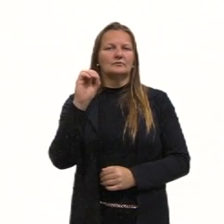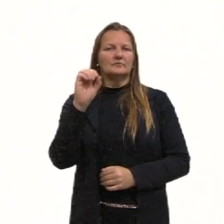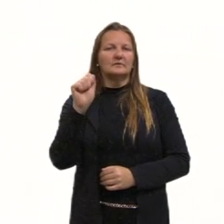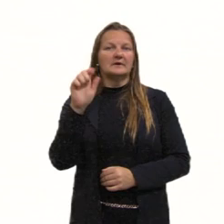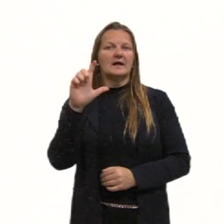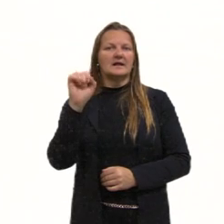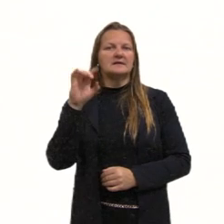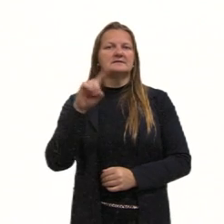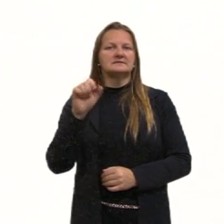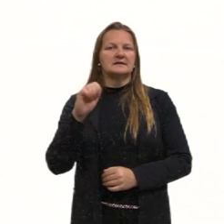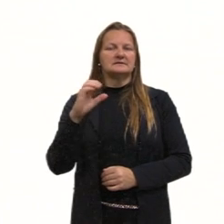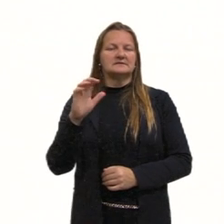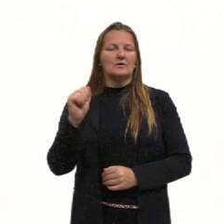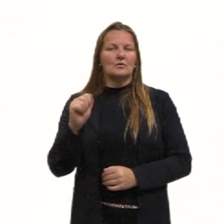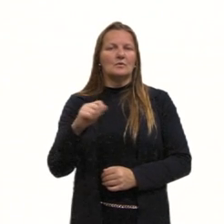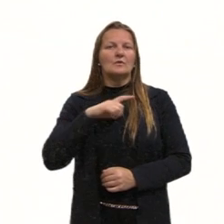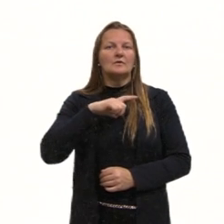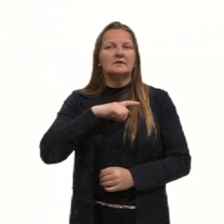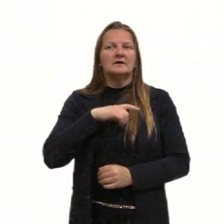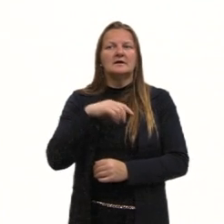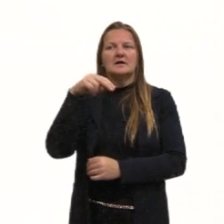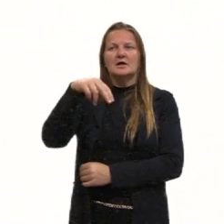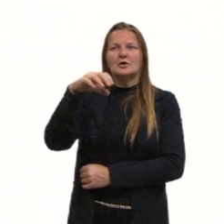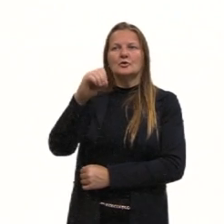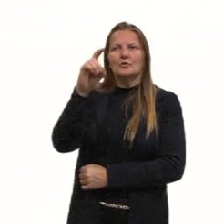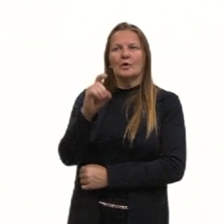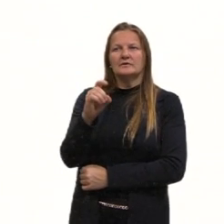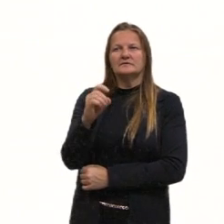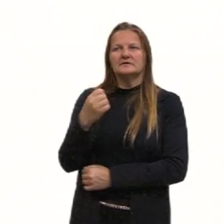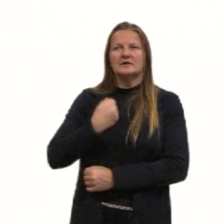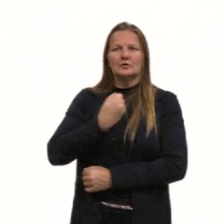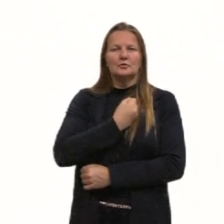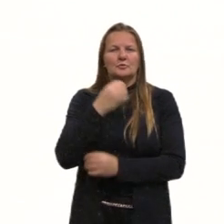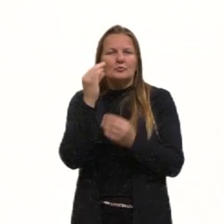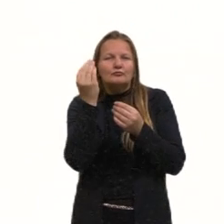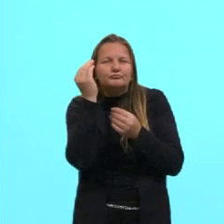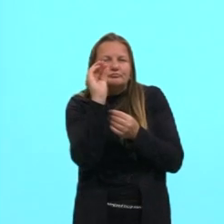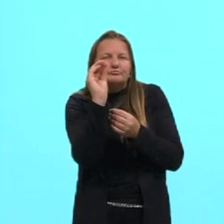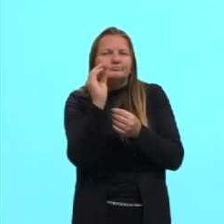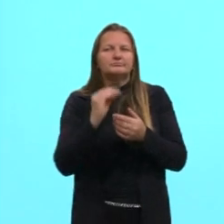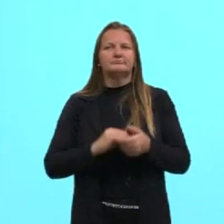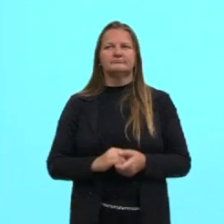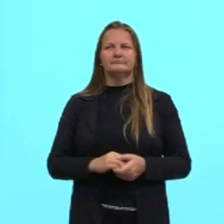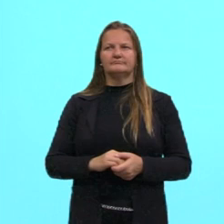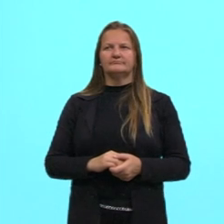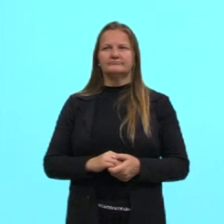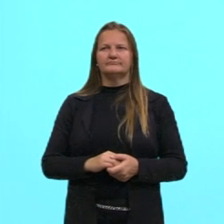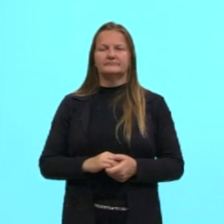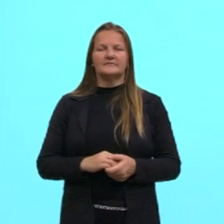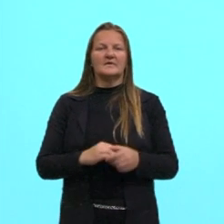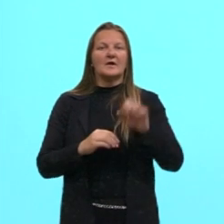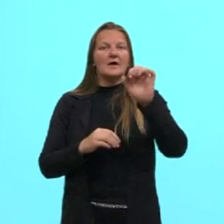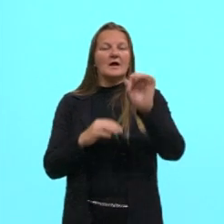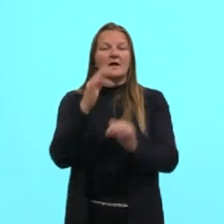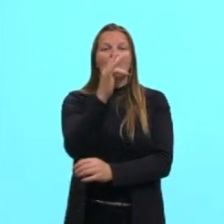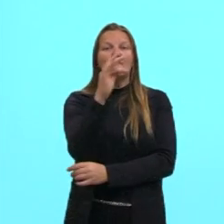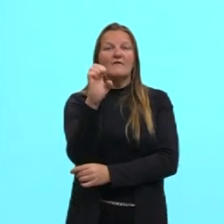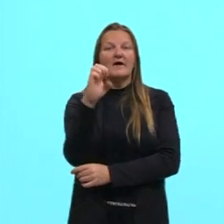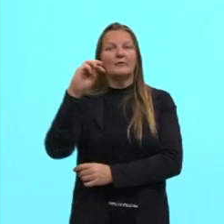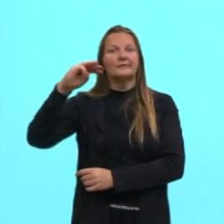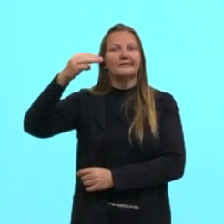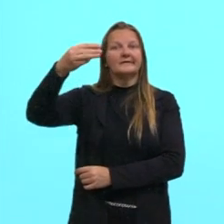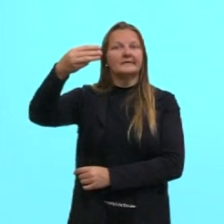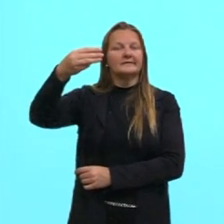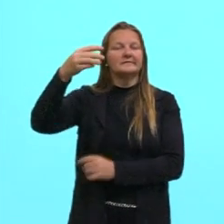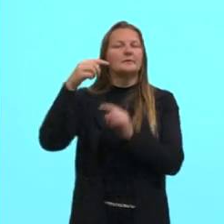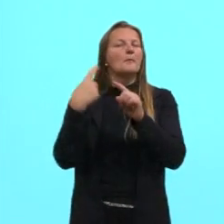é fundamental quando aparece esses nox que é esse númerozinho que é acima da dos elementos quer dizer que aconteceu